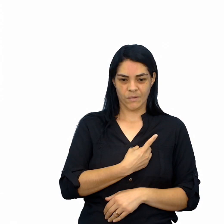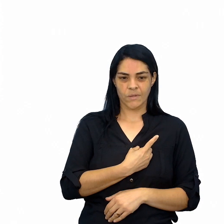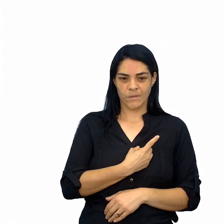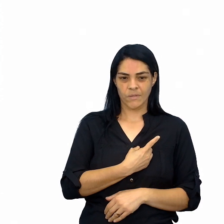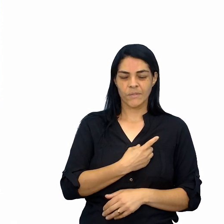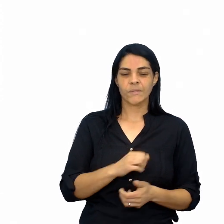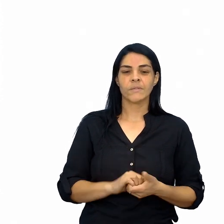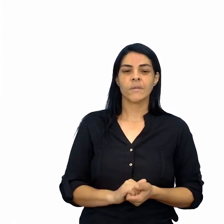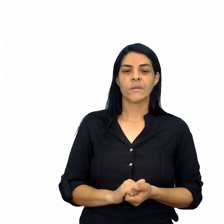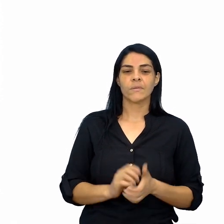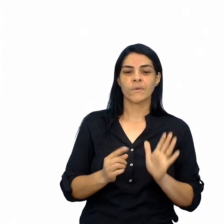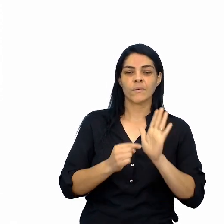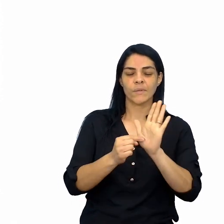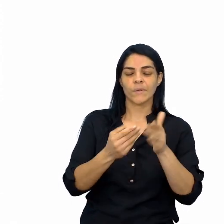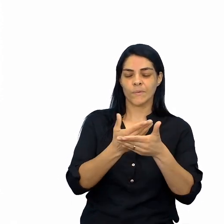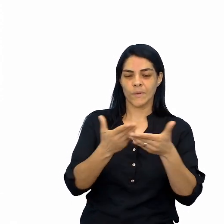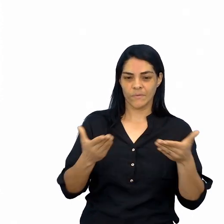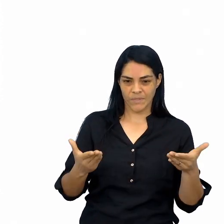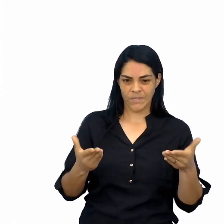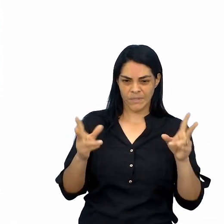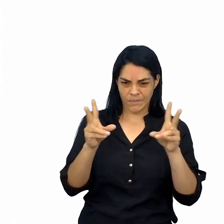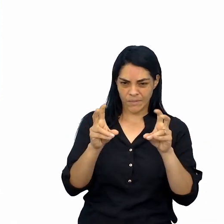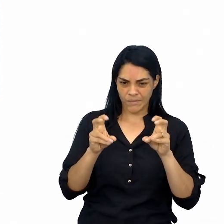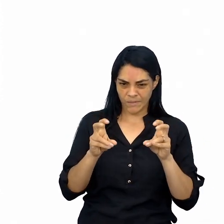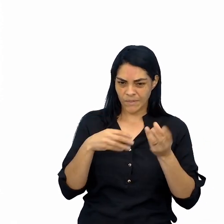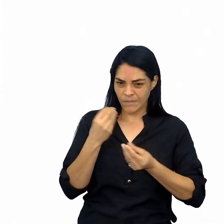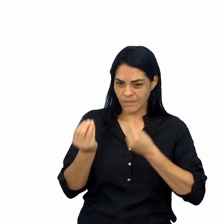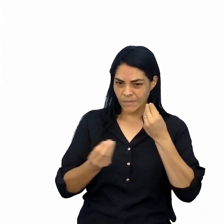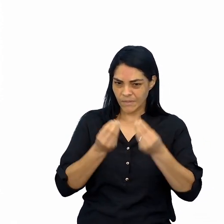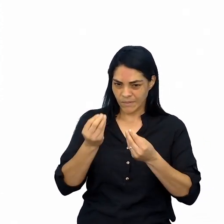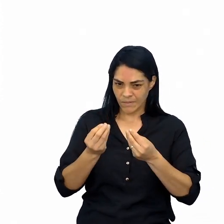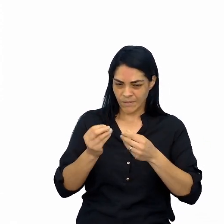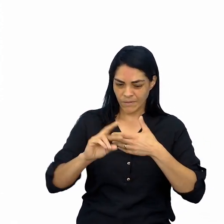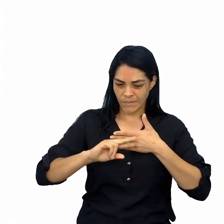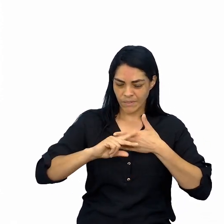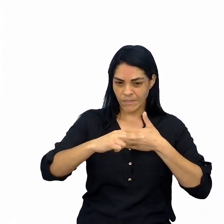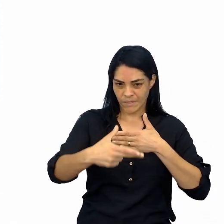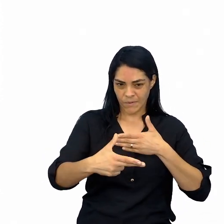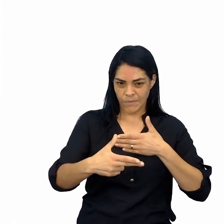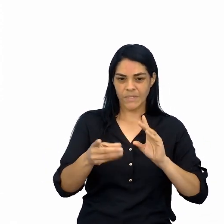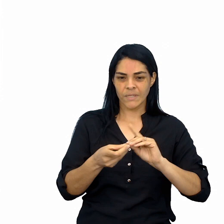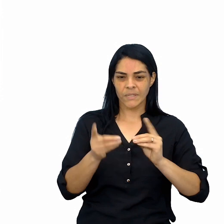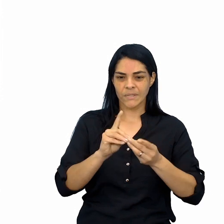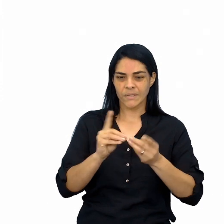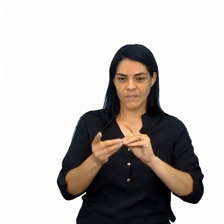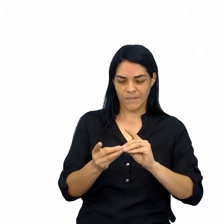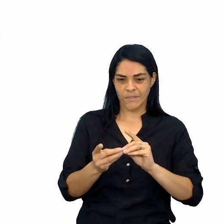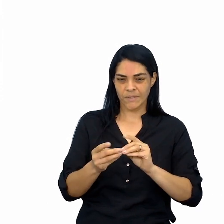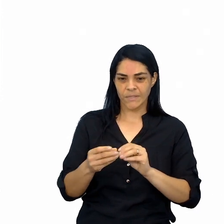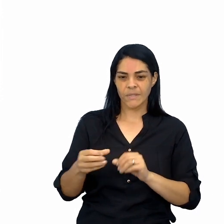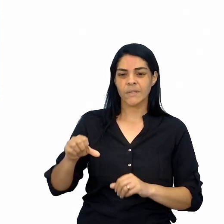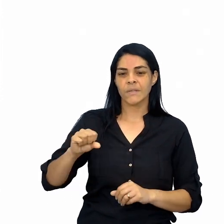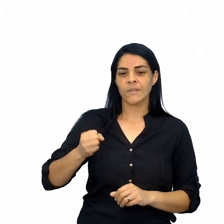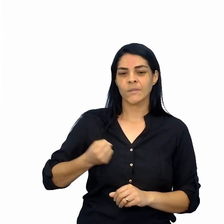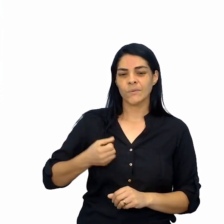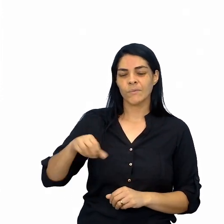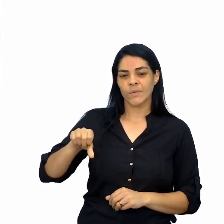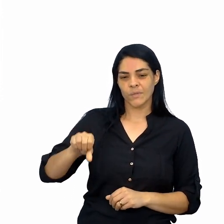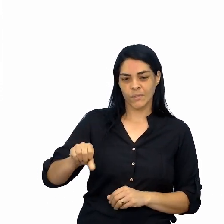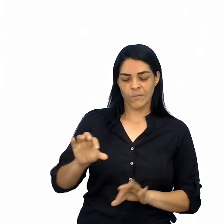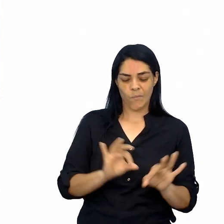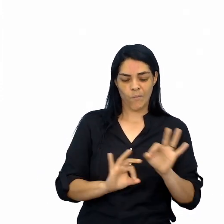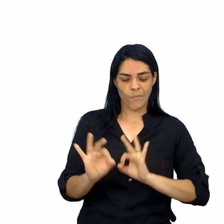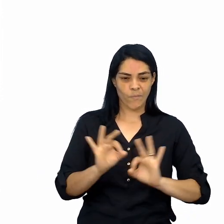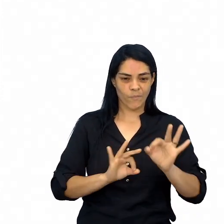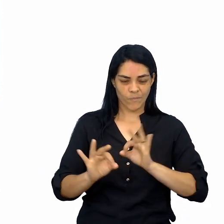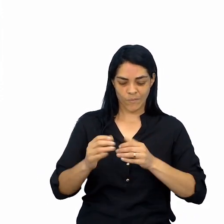para vocês um pouco sobre como as sequências didáticas 9 estão